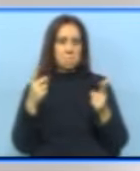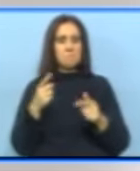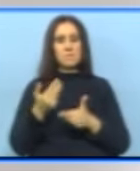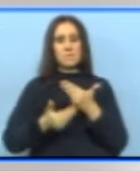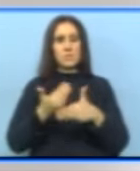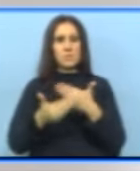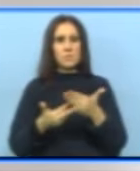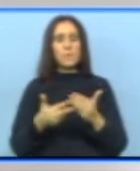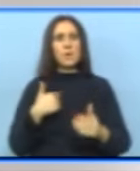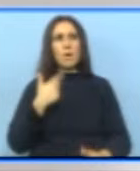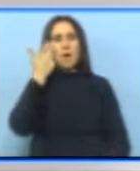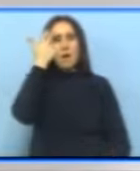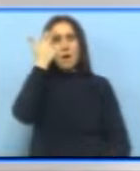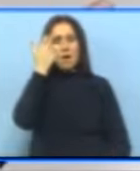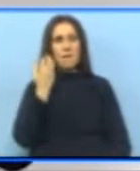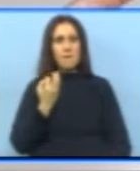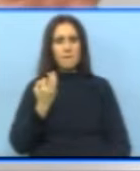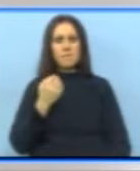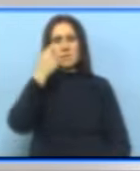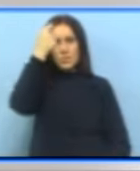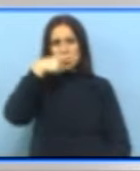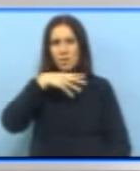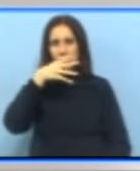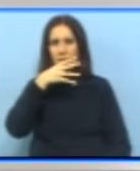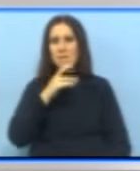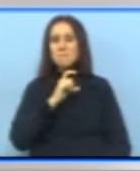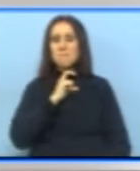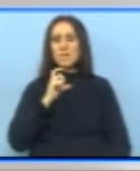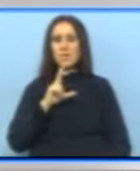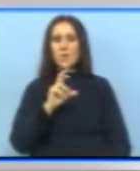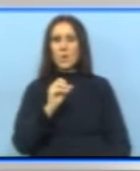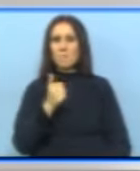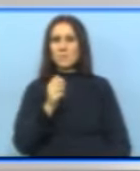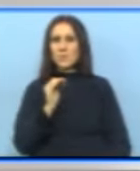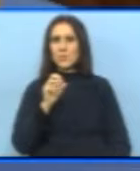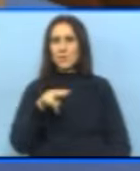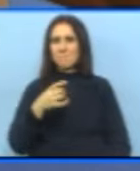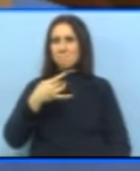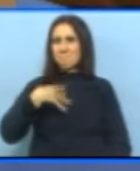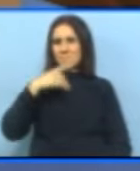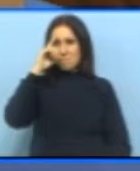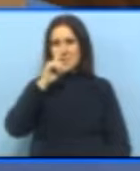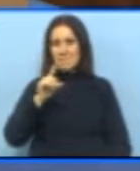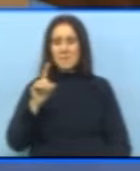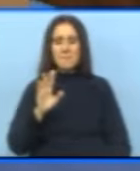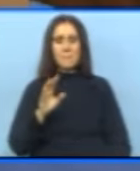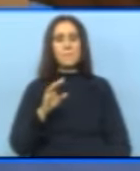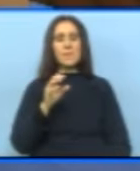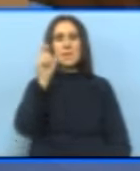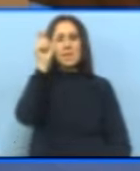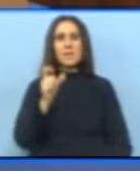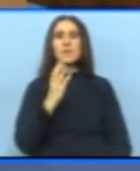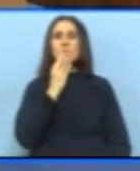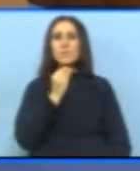processo. Eu estava a lembrar-me de... Conta-se uma história, e o Padre Robson certamente a saberia melhor, mas que um judeu foi ter